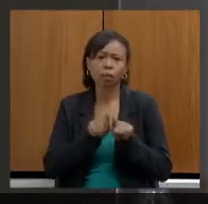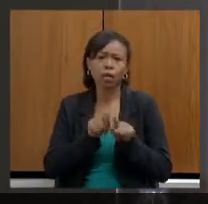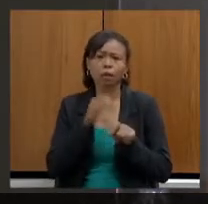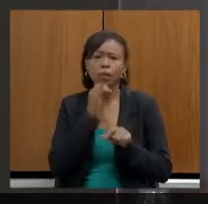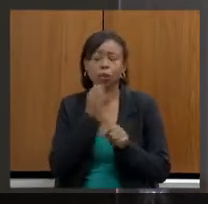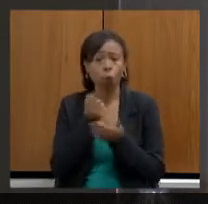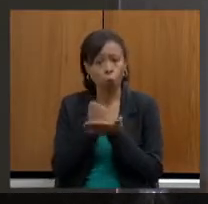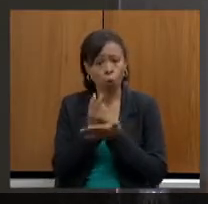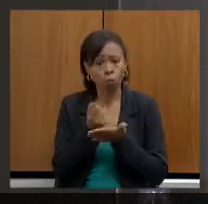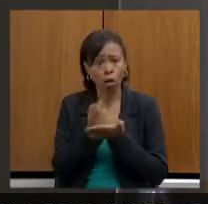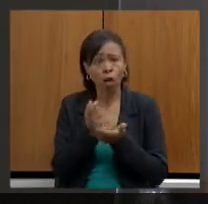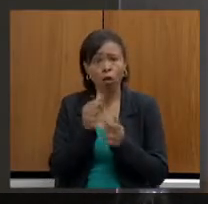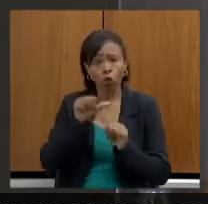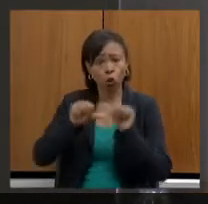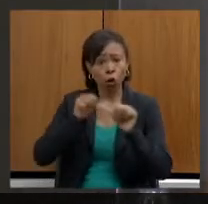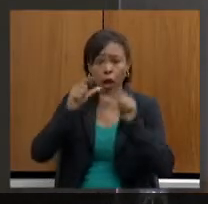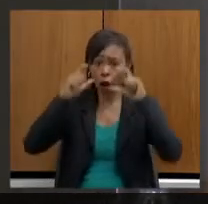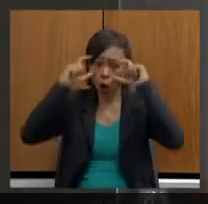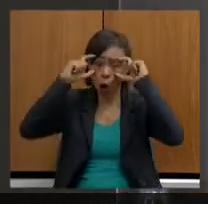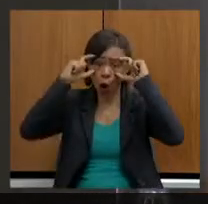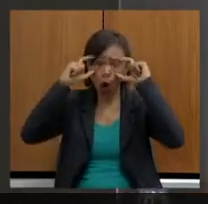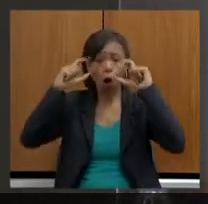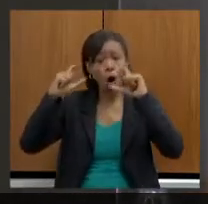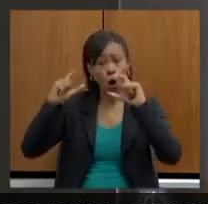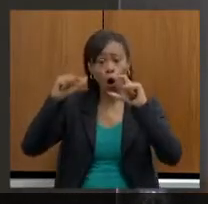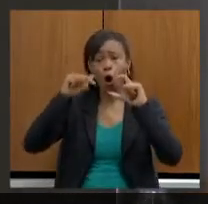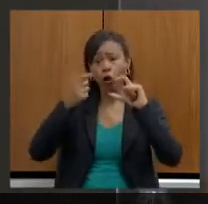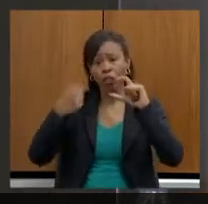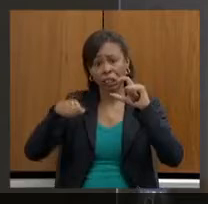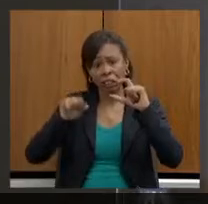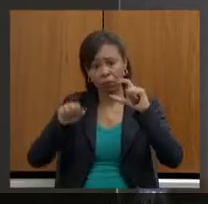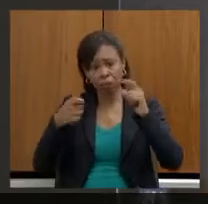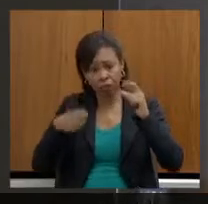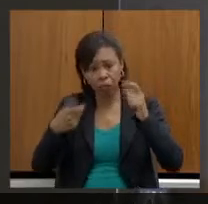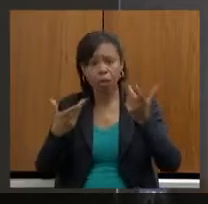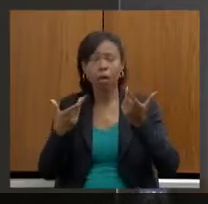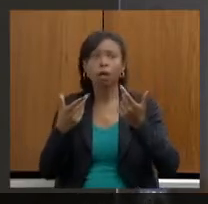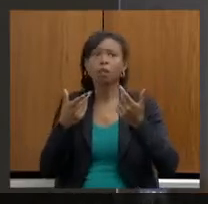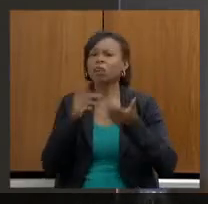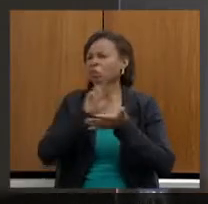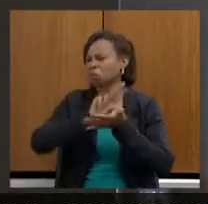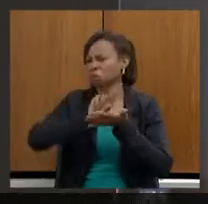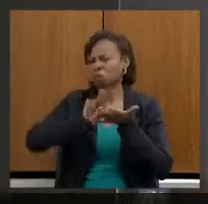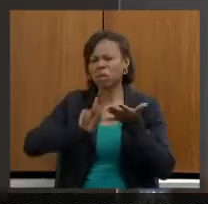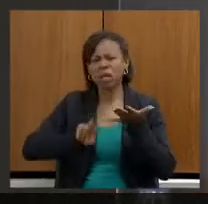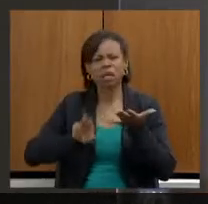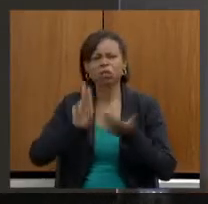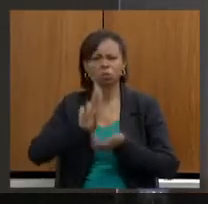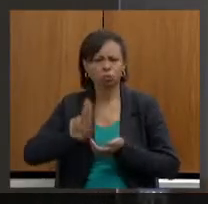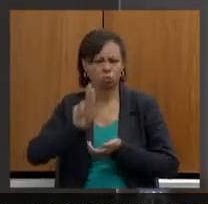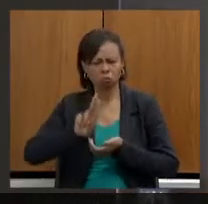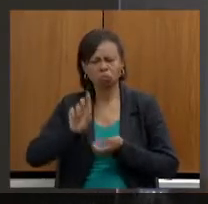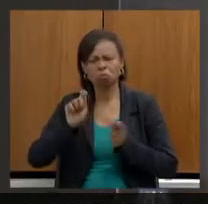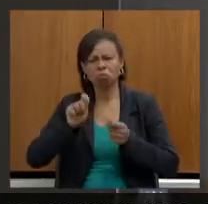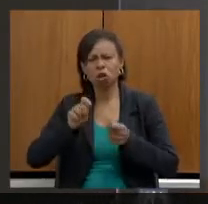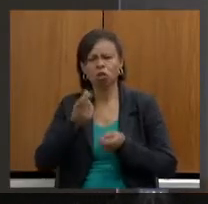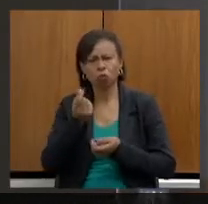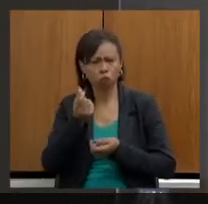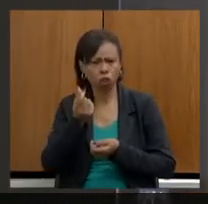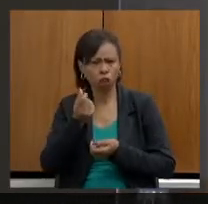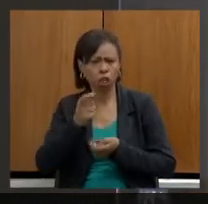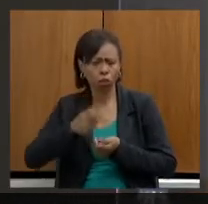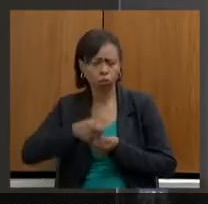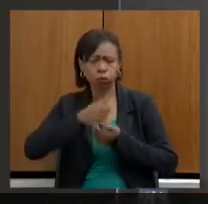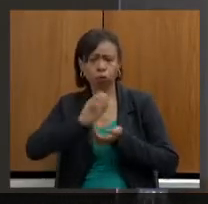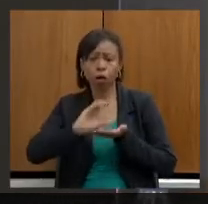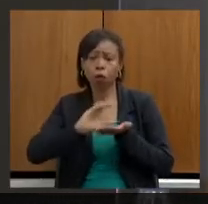óculos né quando a pessoa tá com problemas de visão ou seja tem uma série de utilidades que pode ser usado com essa